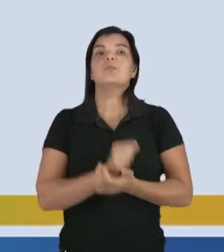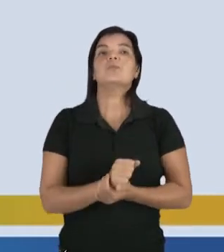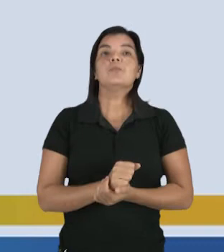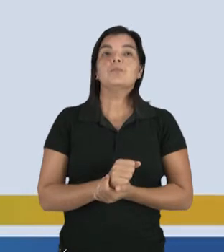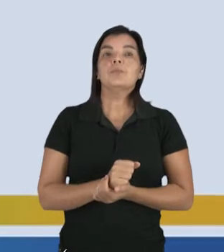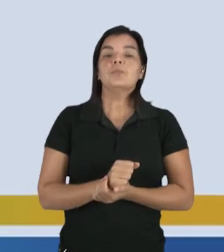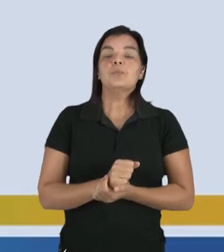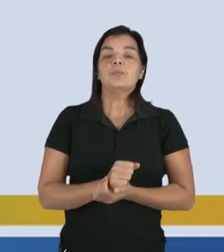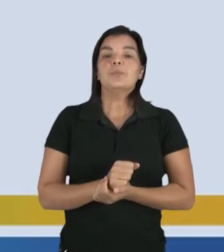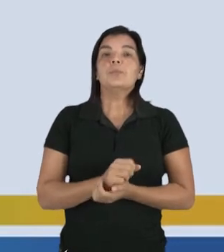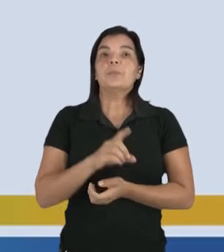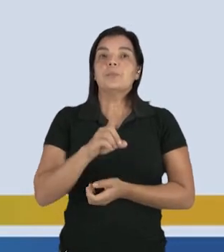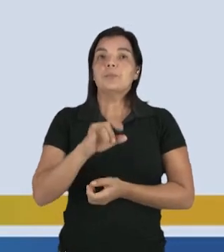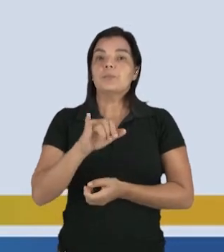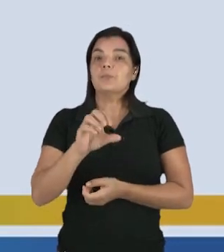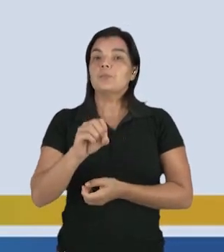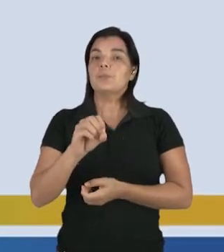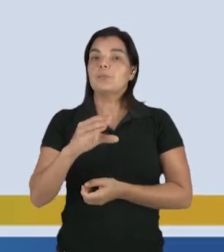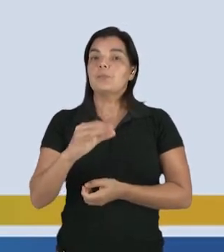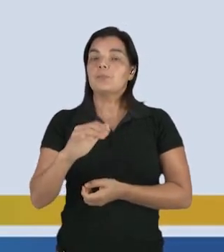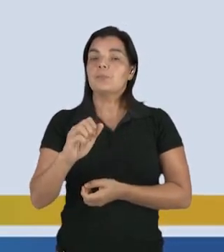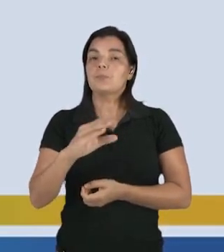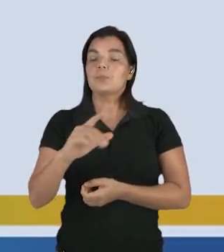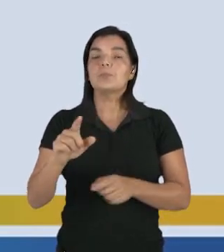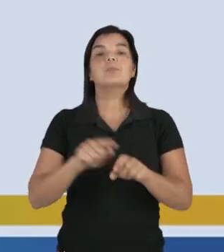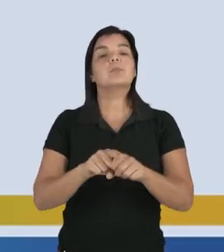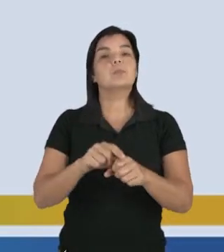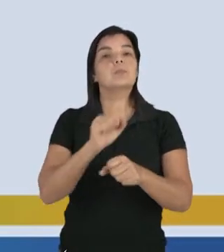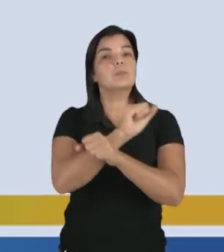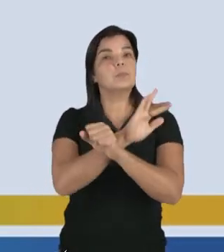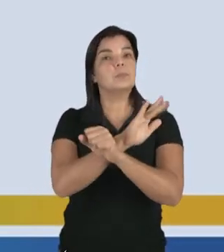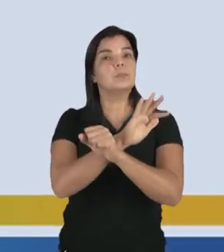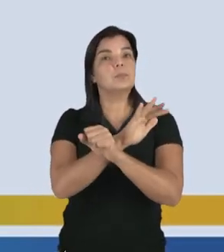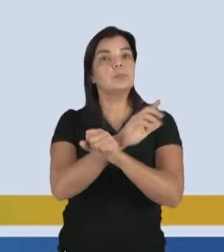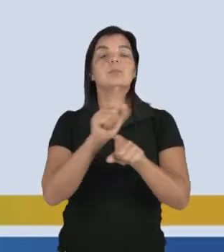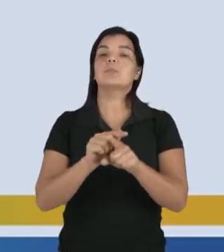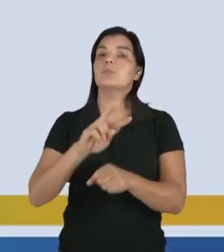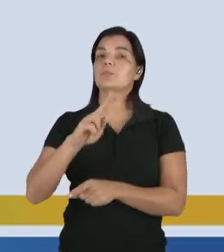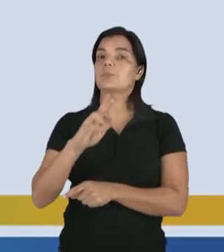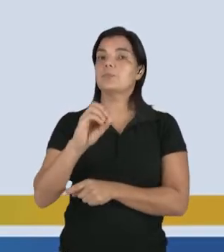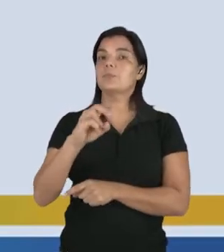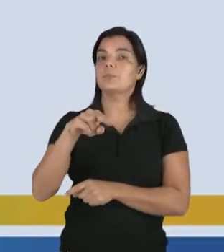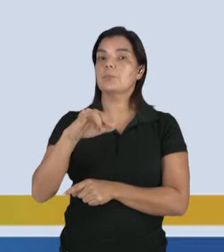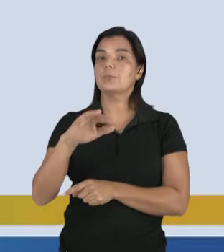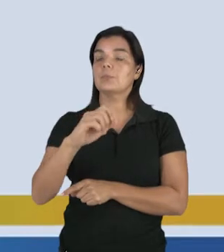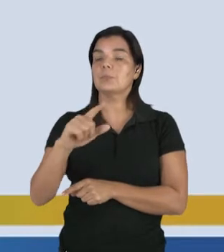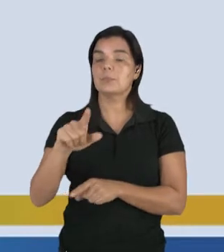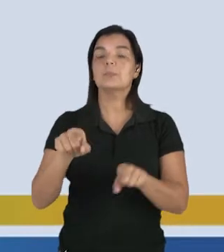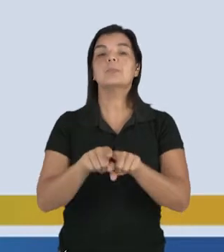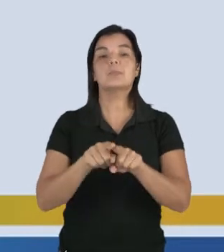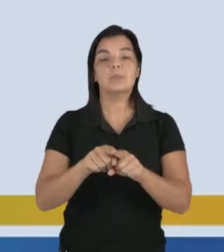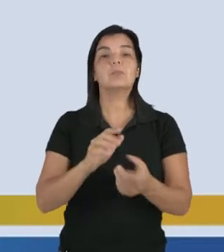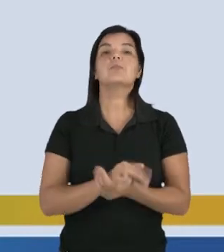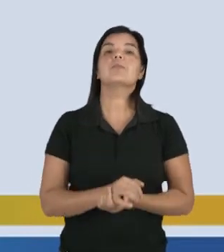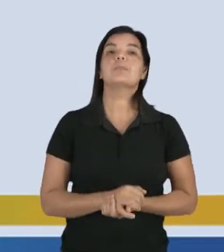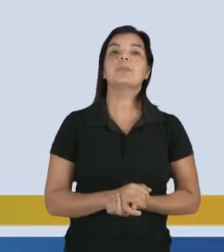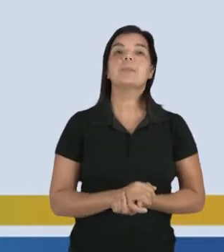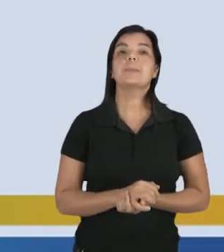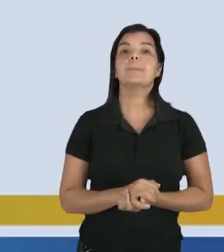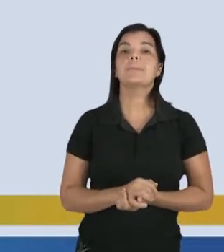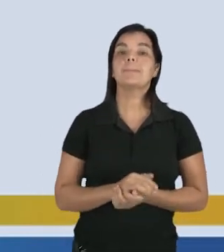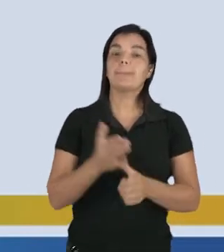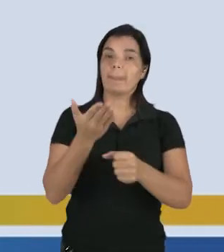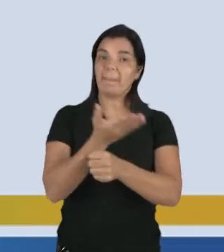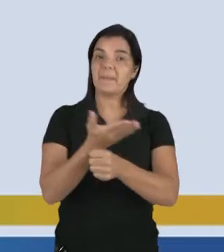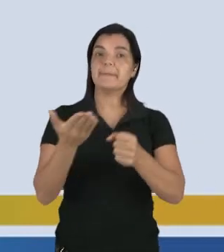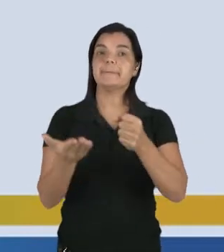de dissociação. Nos ácidos era o grau de ionização, porque ácido sofre ionização.